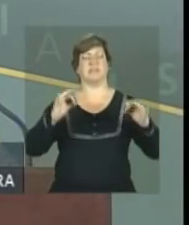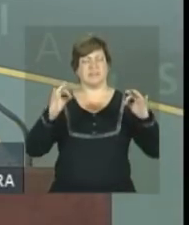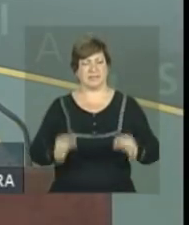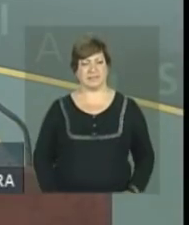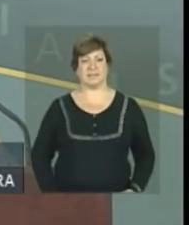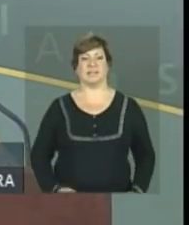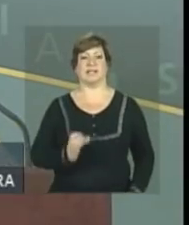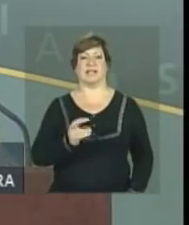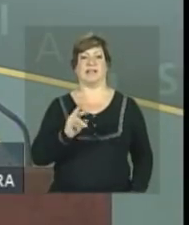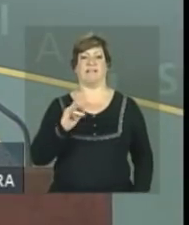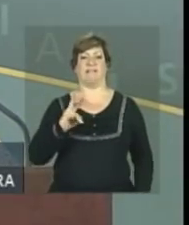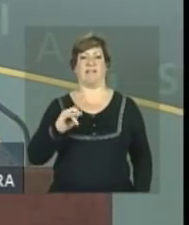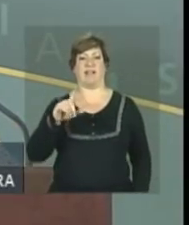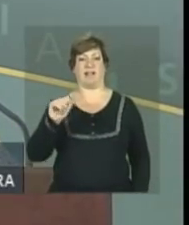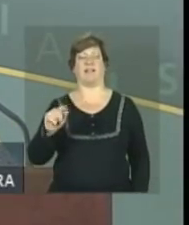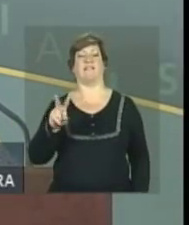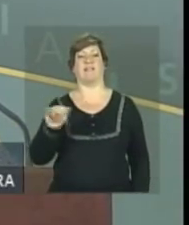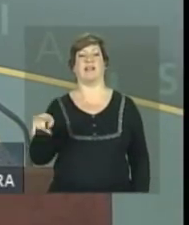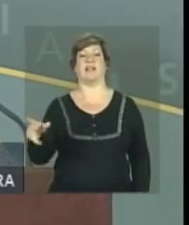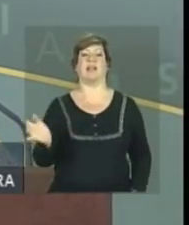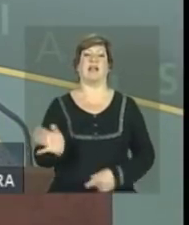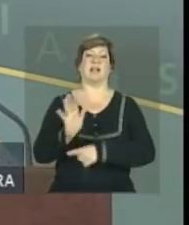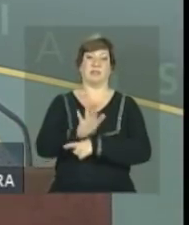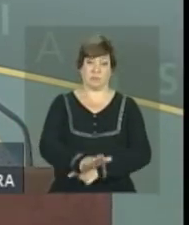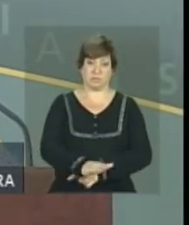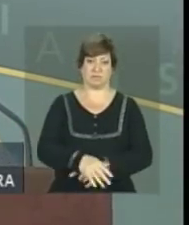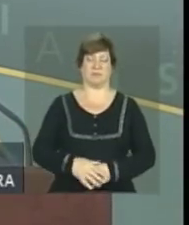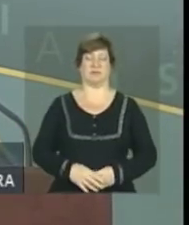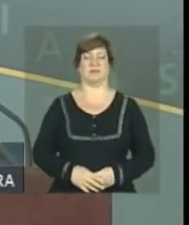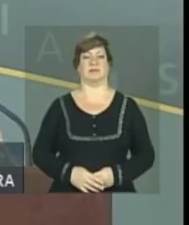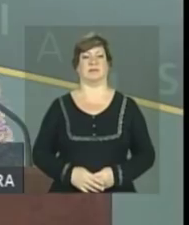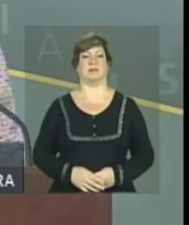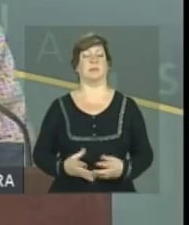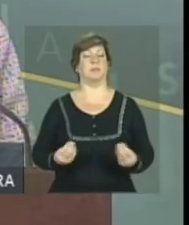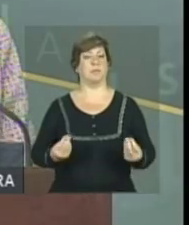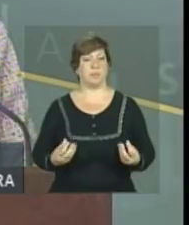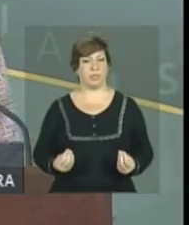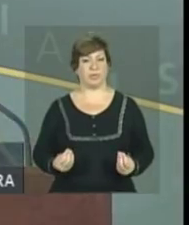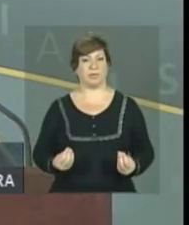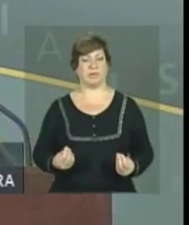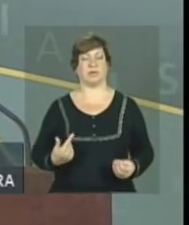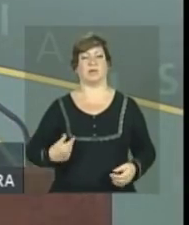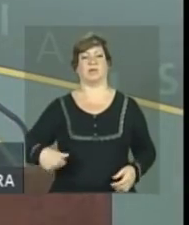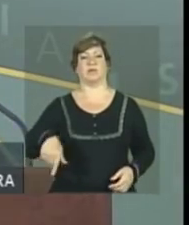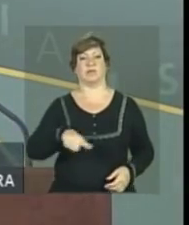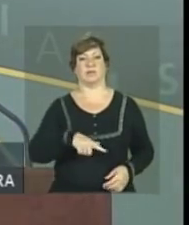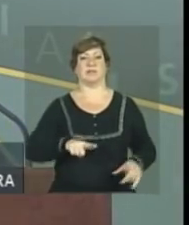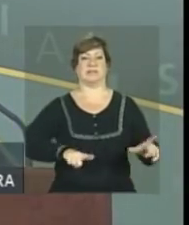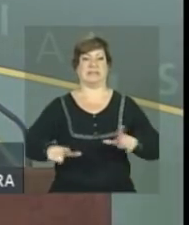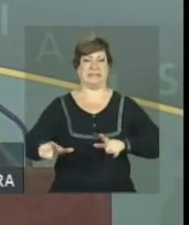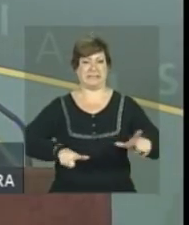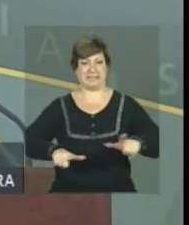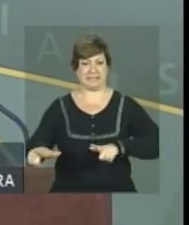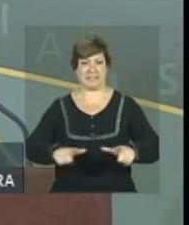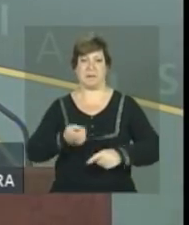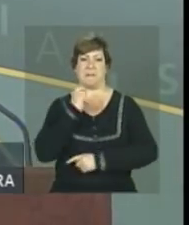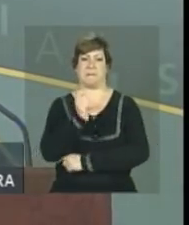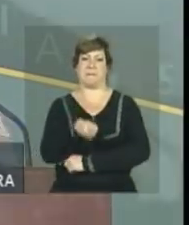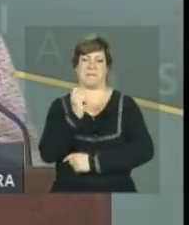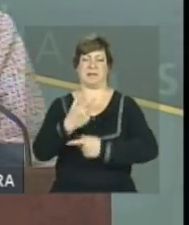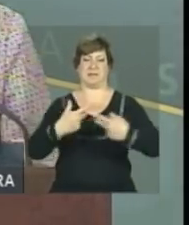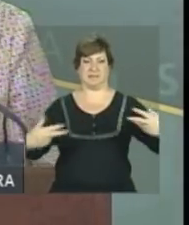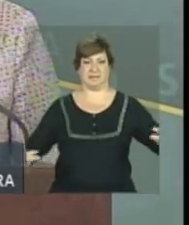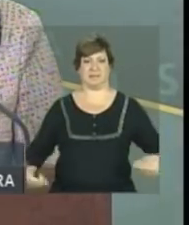que o Crivella vai acrescentar muito às nossas minhocas colocadas no anzol.